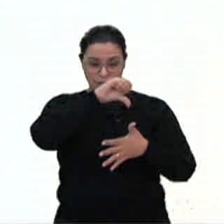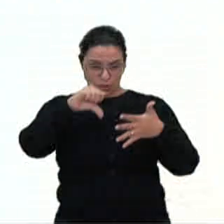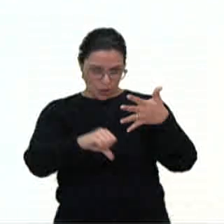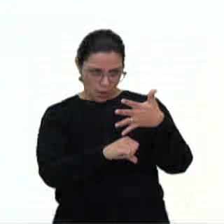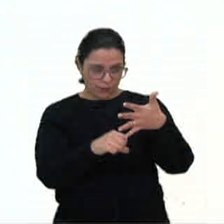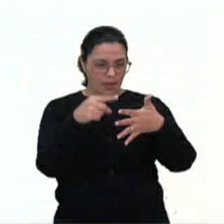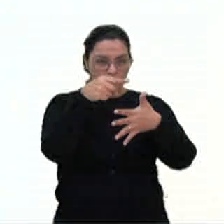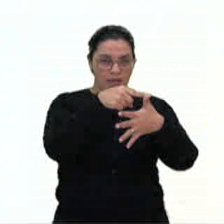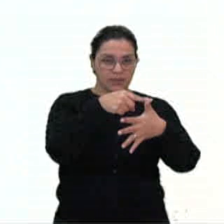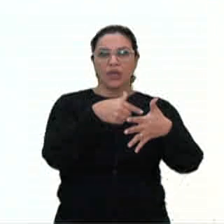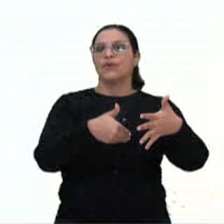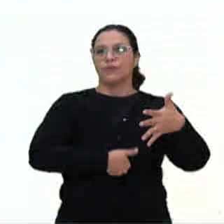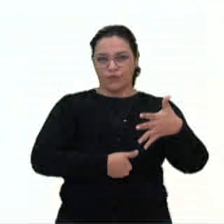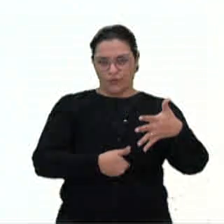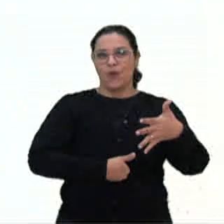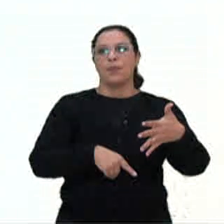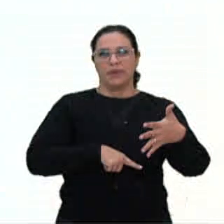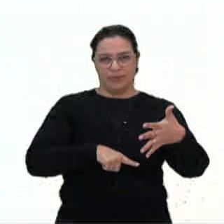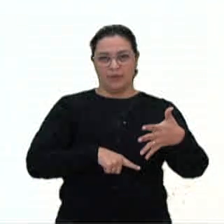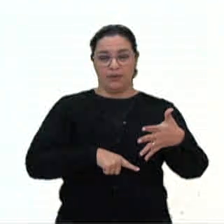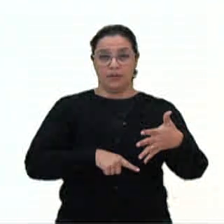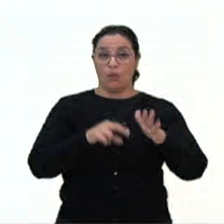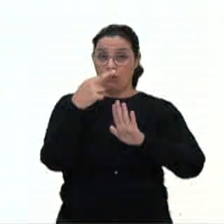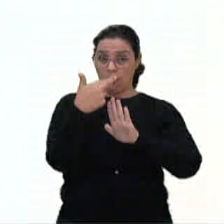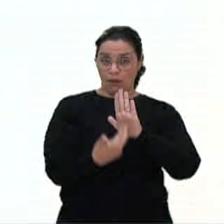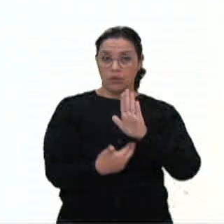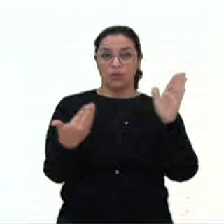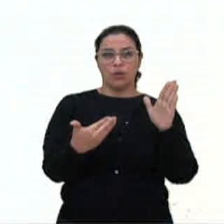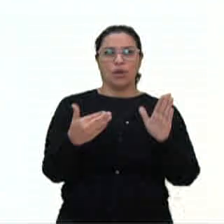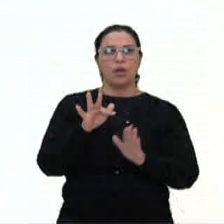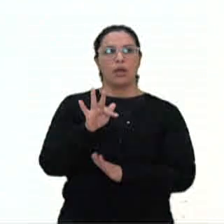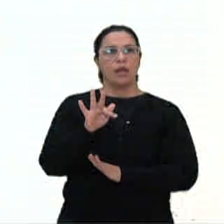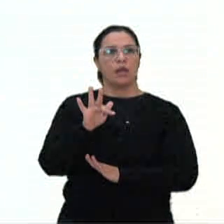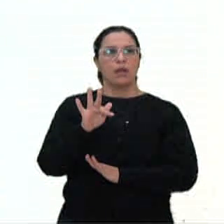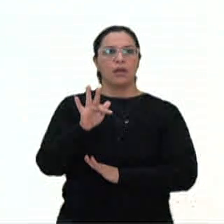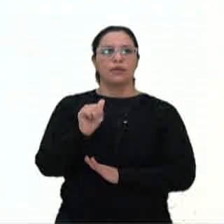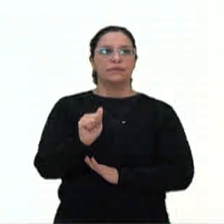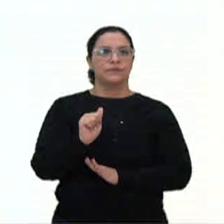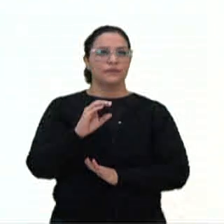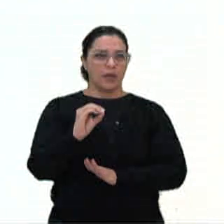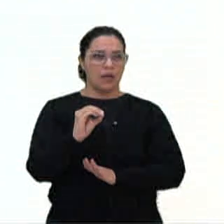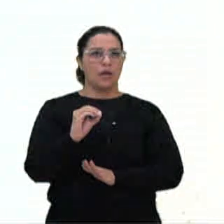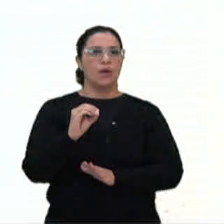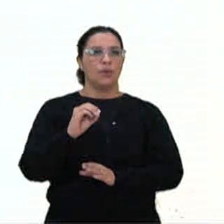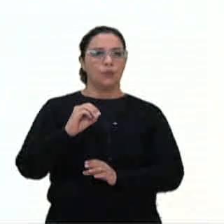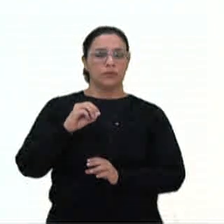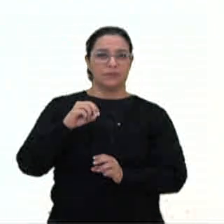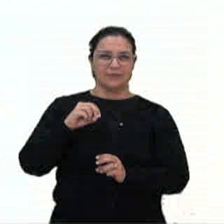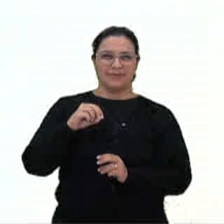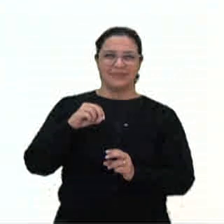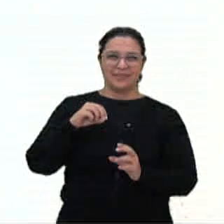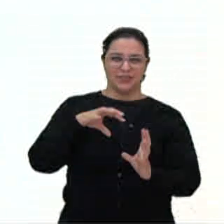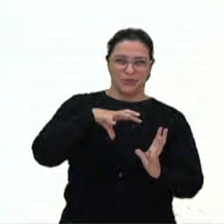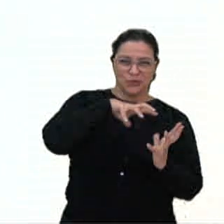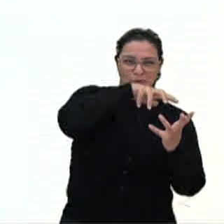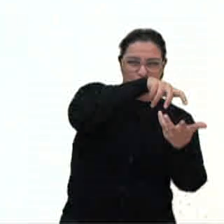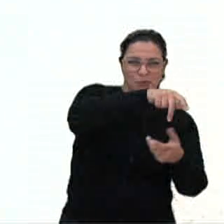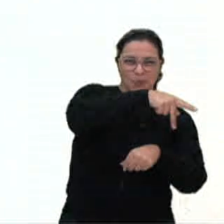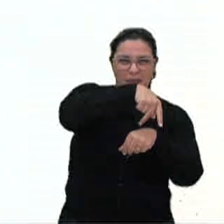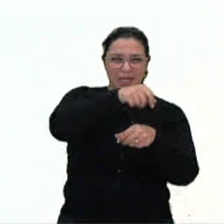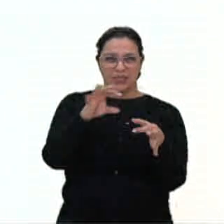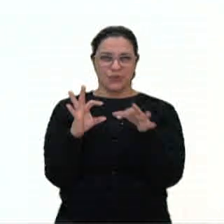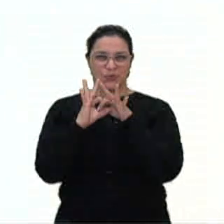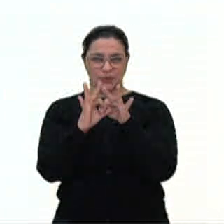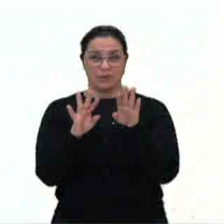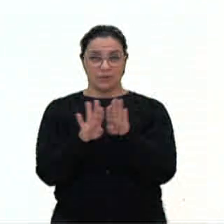anteriormente, ali passa fome. Segundo o relatório ali da FAO, que é uma parte das Nações Unidas, né? No período